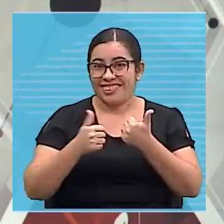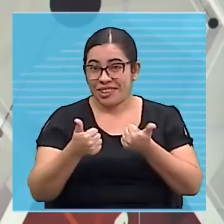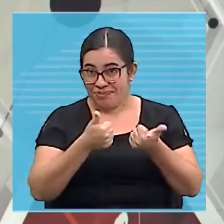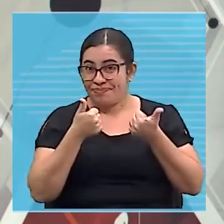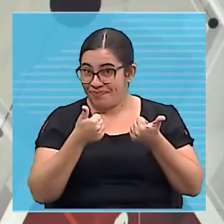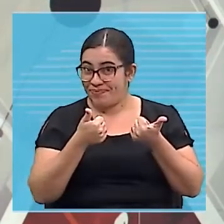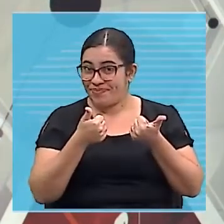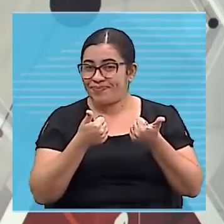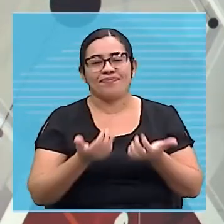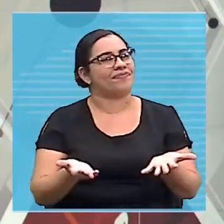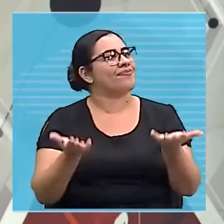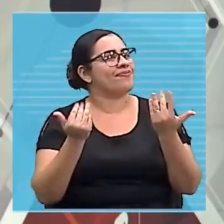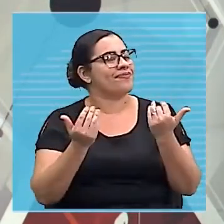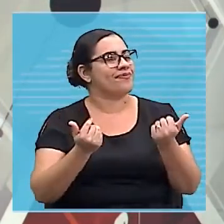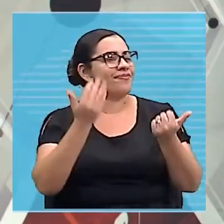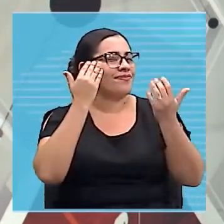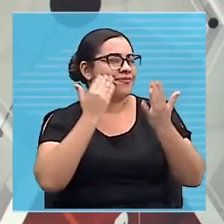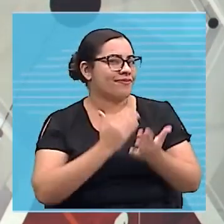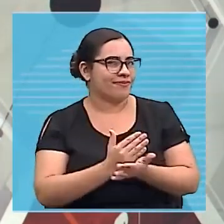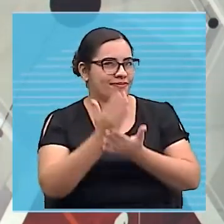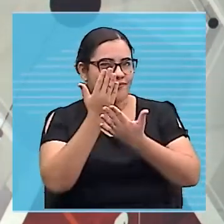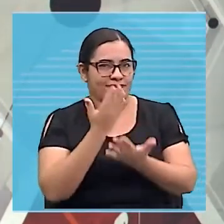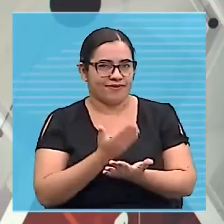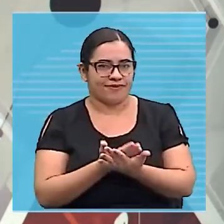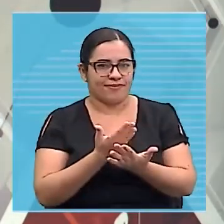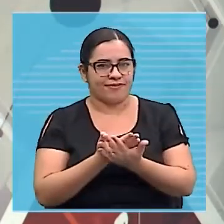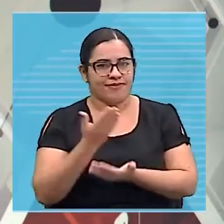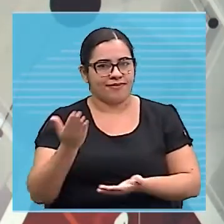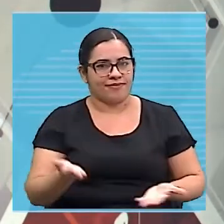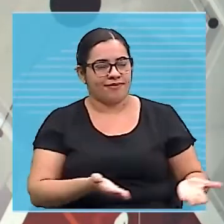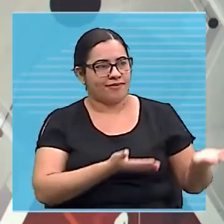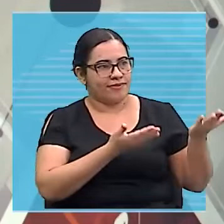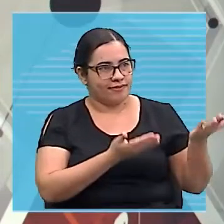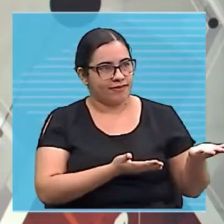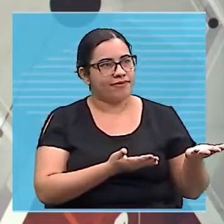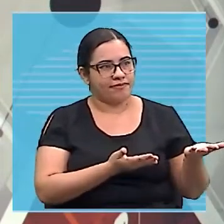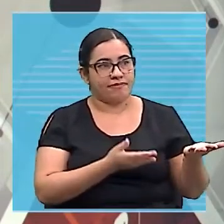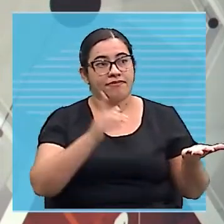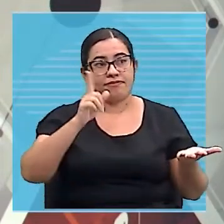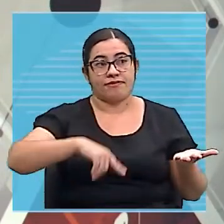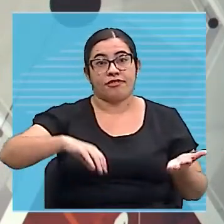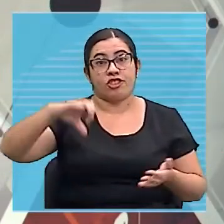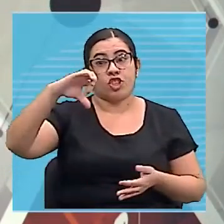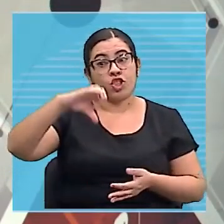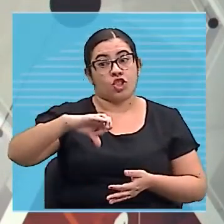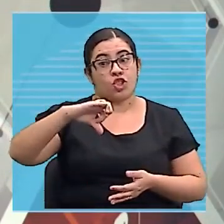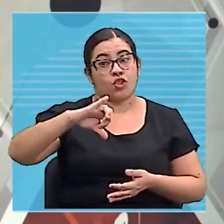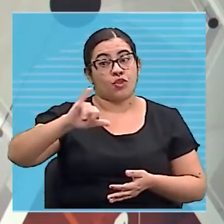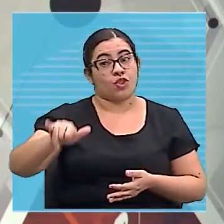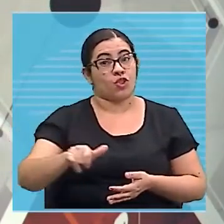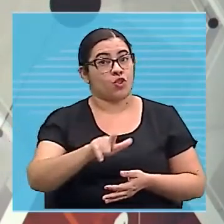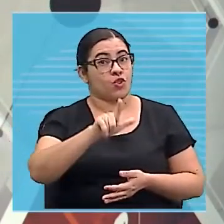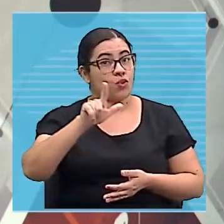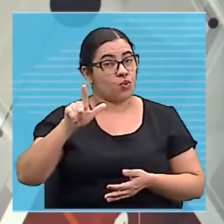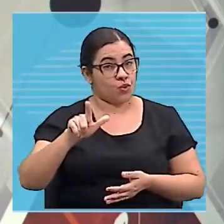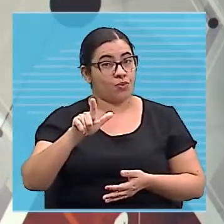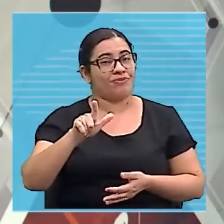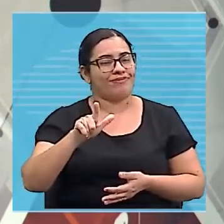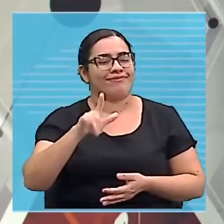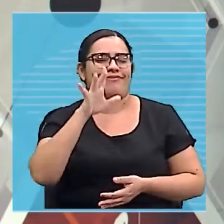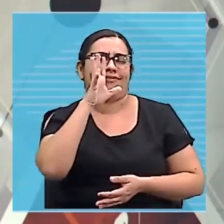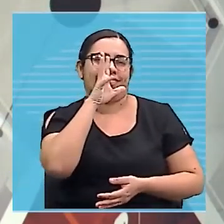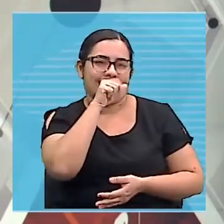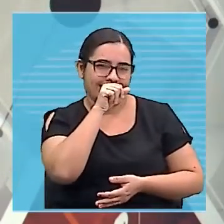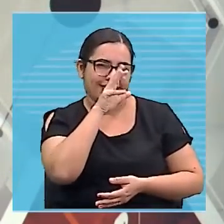então meus anjos vamos começar a nossa aula de hoje dia nove de julho Nove de Julho